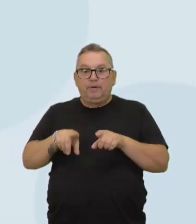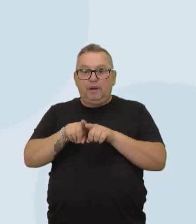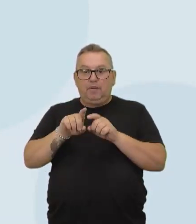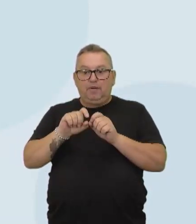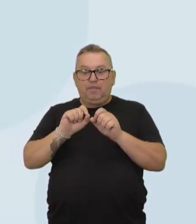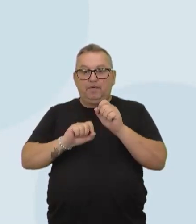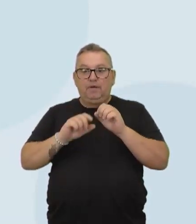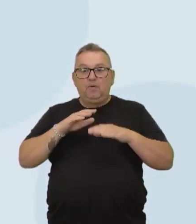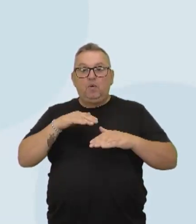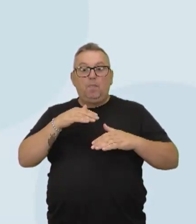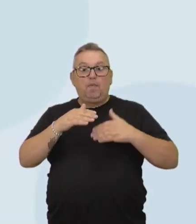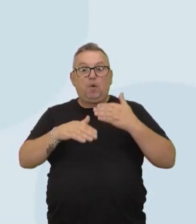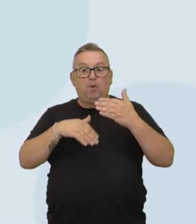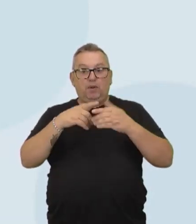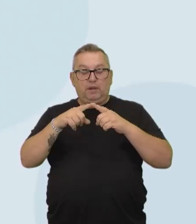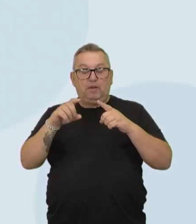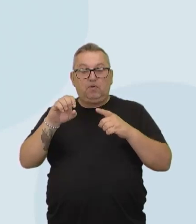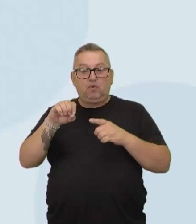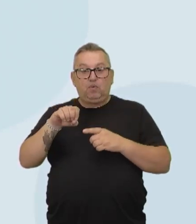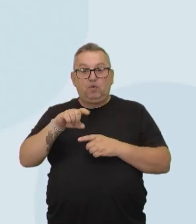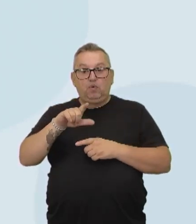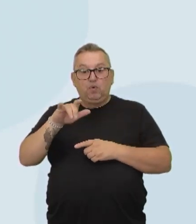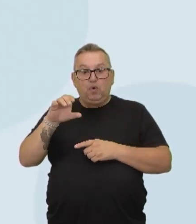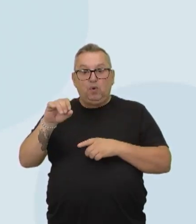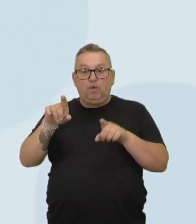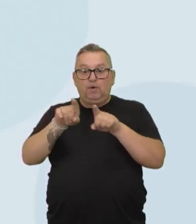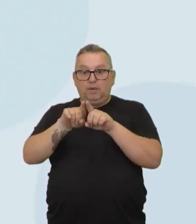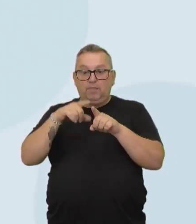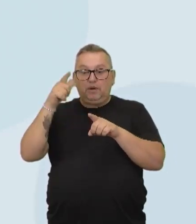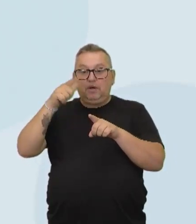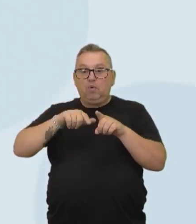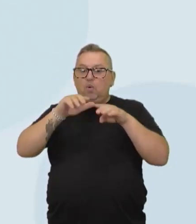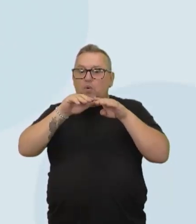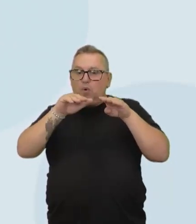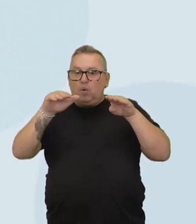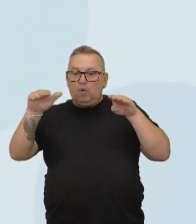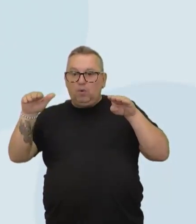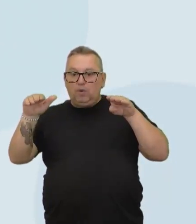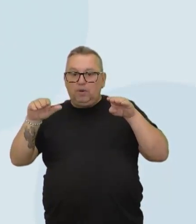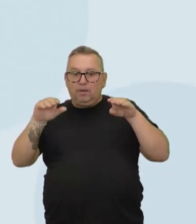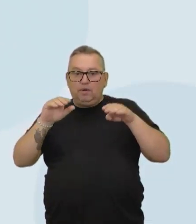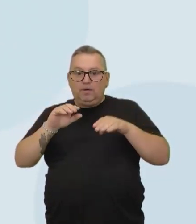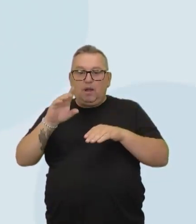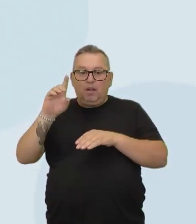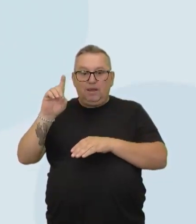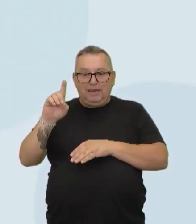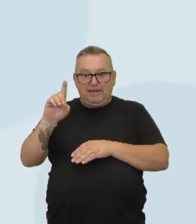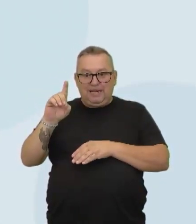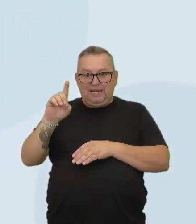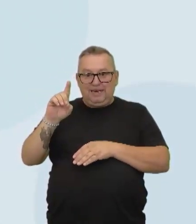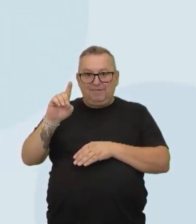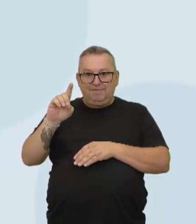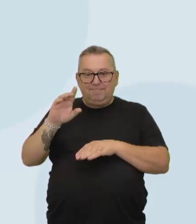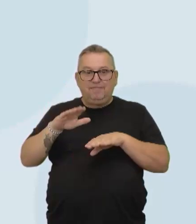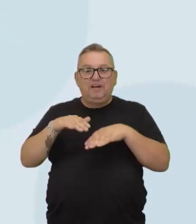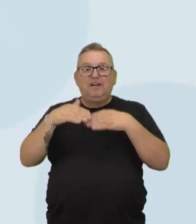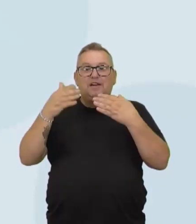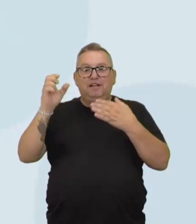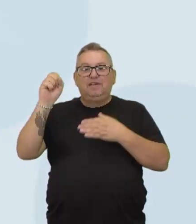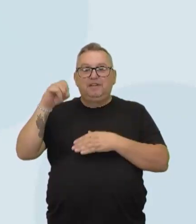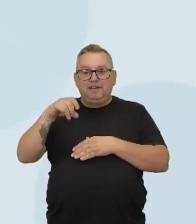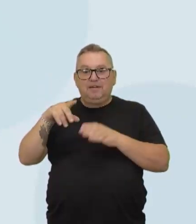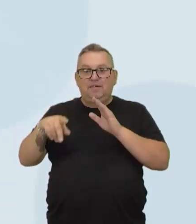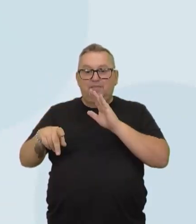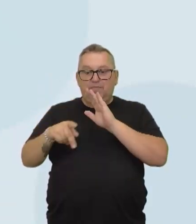forma o processo do solo. Tem também um outro horizonte que não aparece, que é o horizonte D. Aí sim a rocha